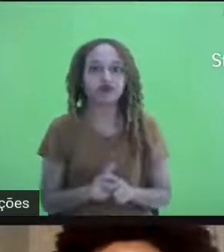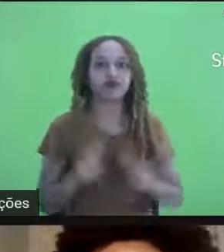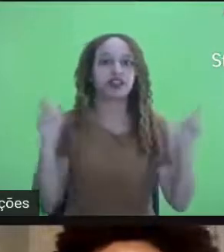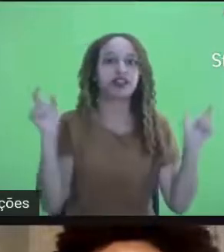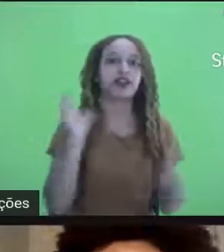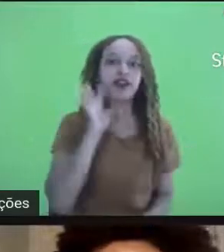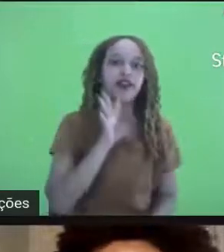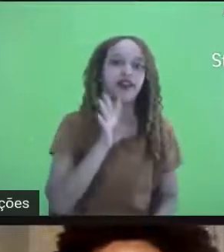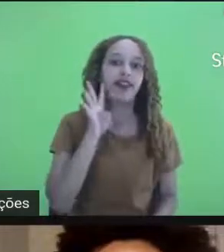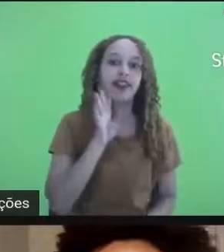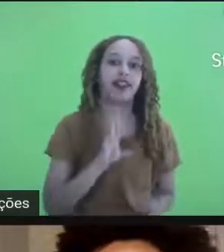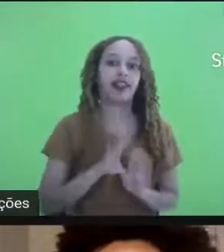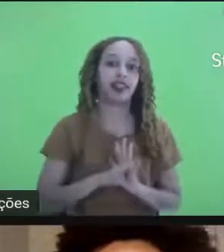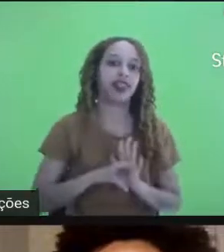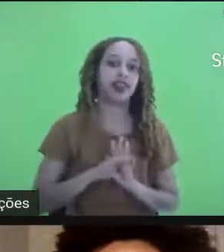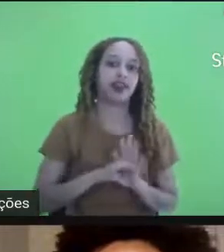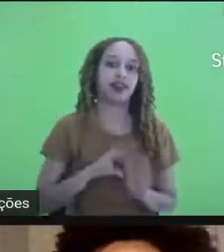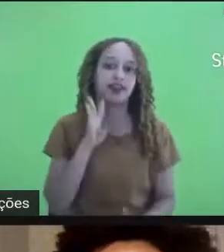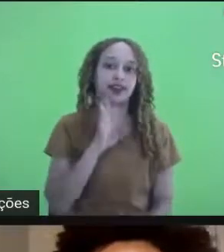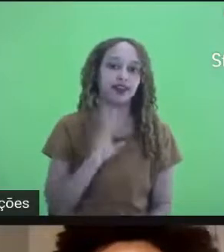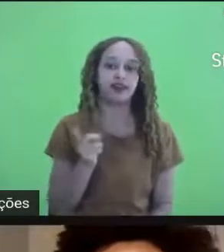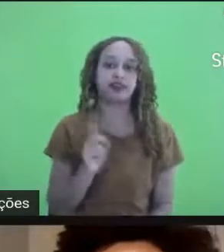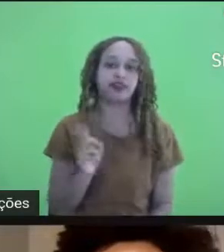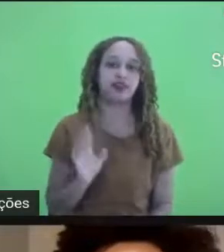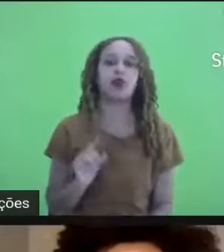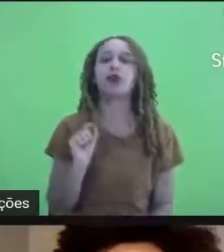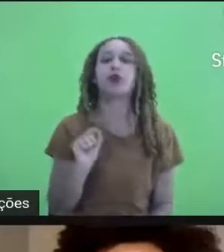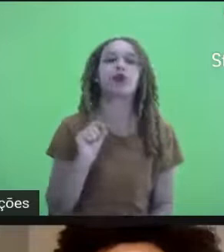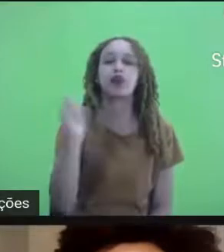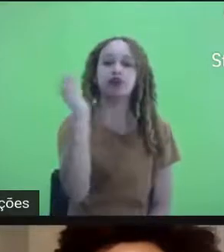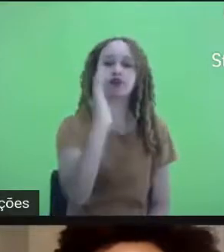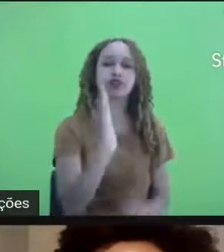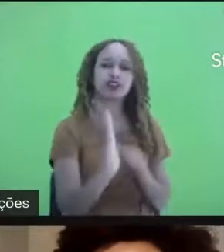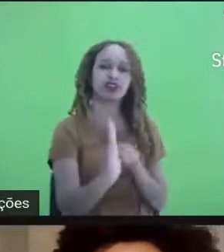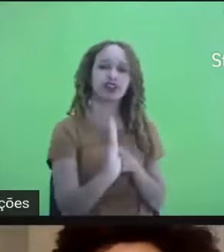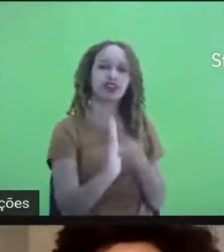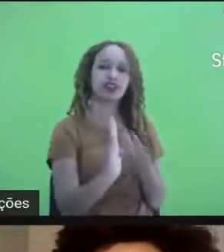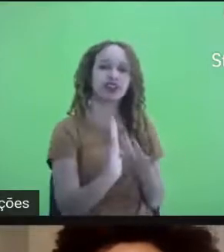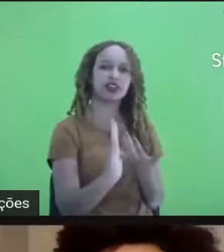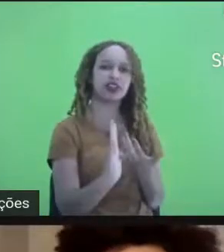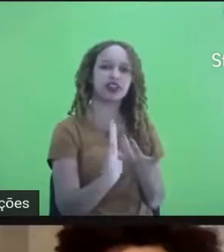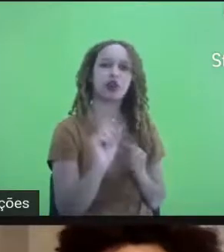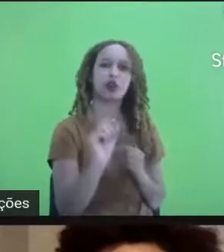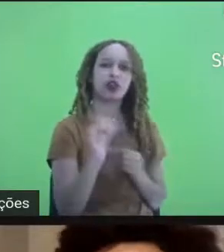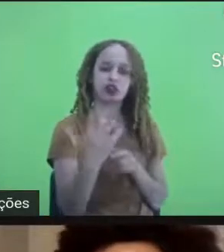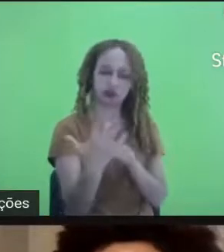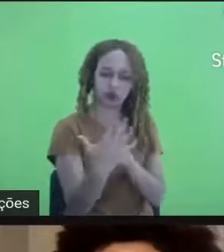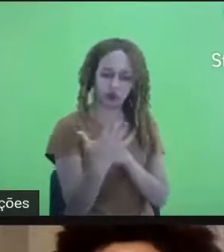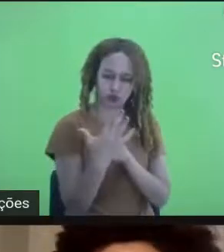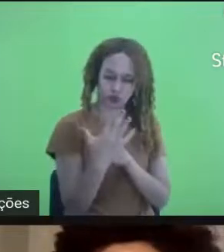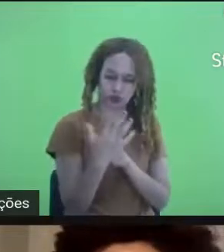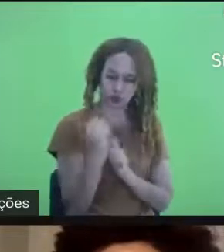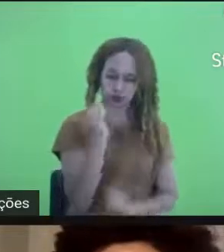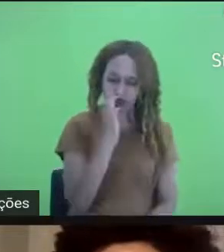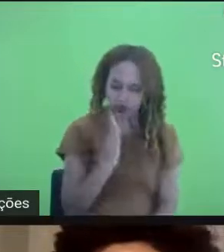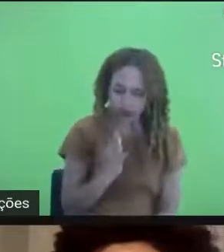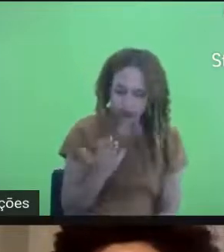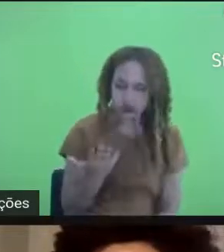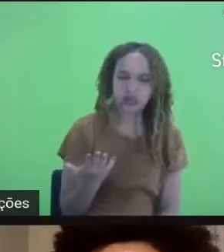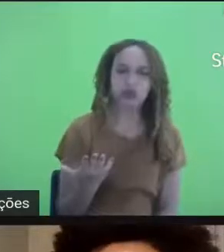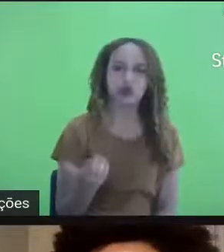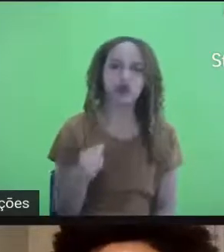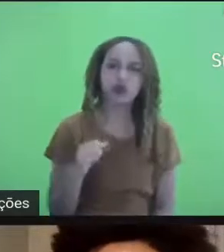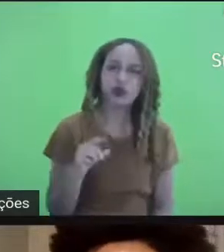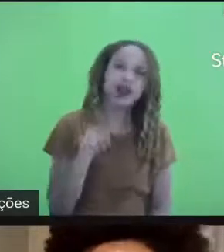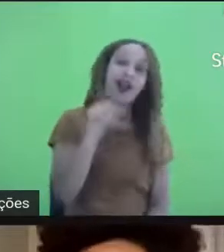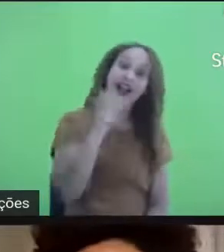tem um conceito muito bacana, mas o que tem de brasileiro ali? Qual é a informação de povo brasileiro que tem ali? Qual é a informação de povo